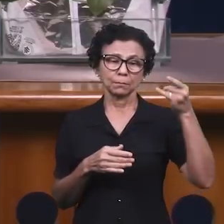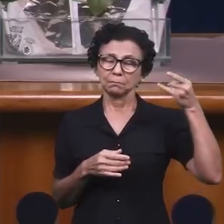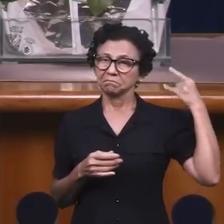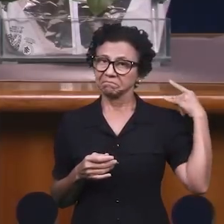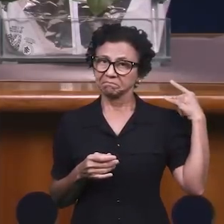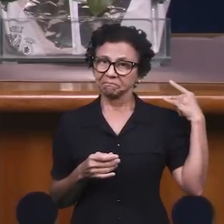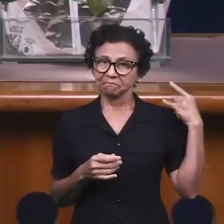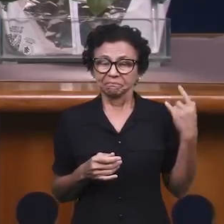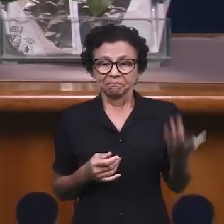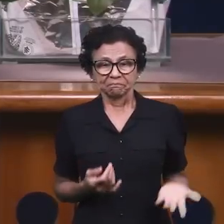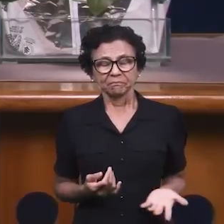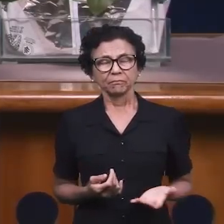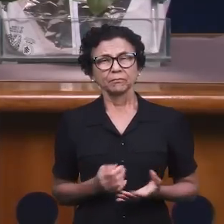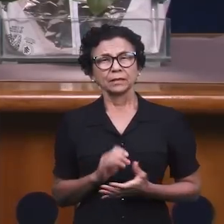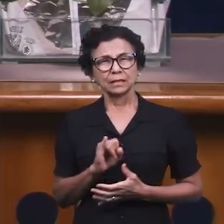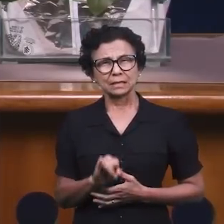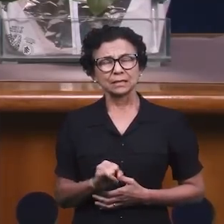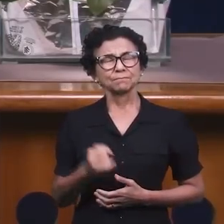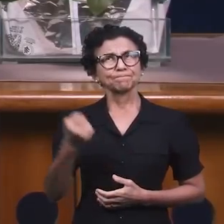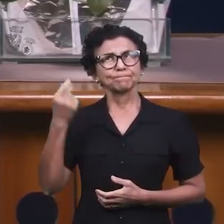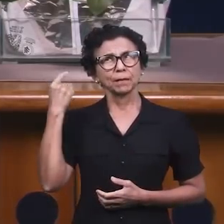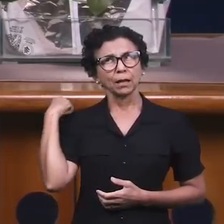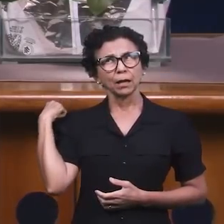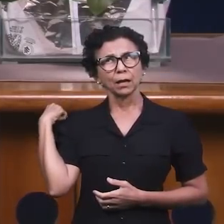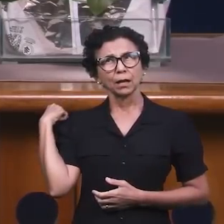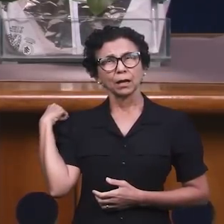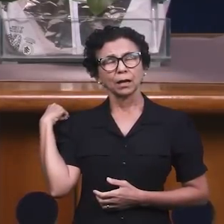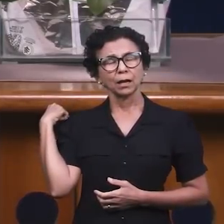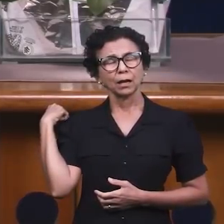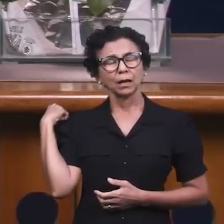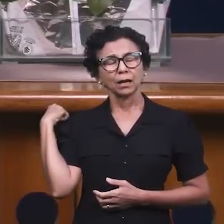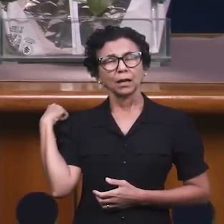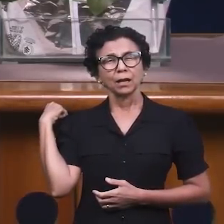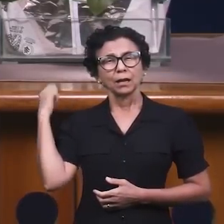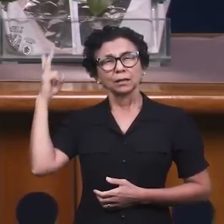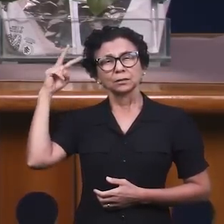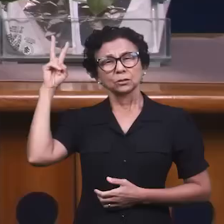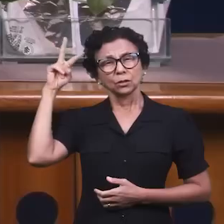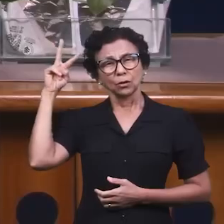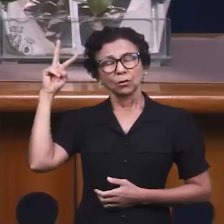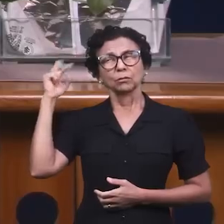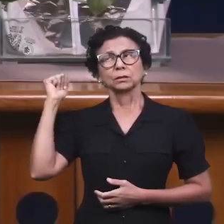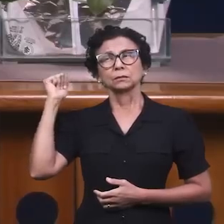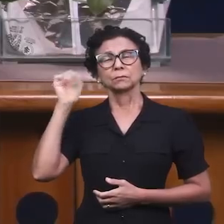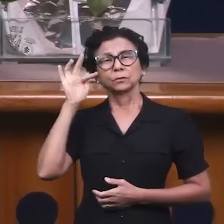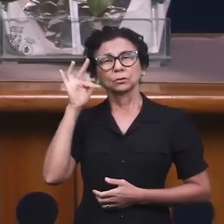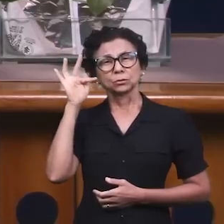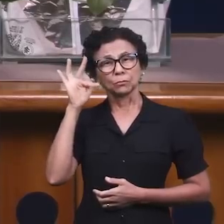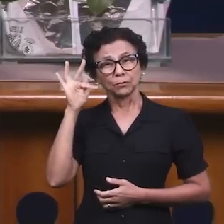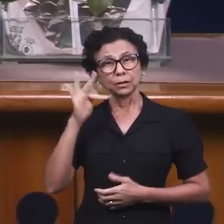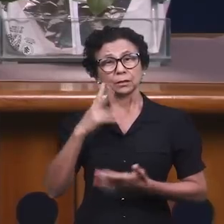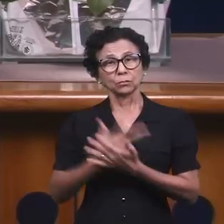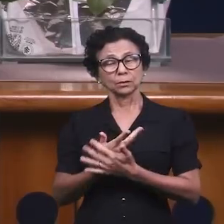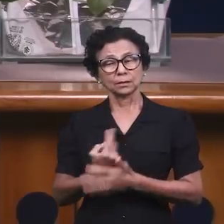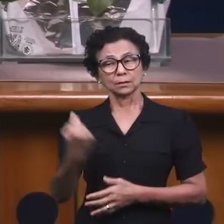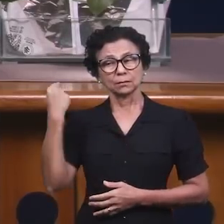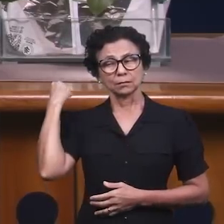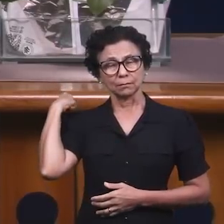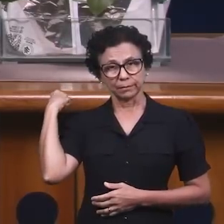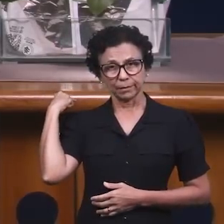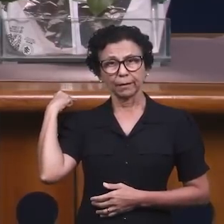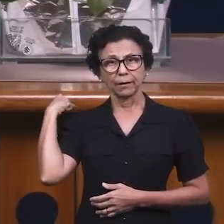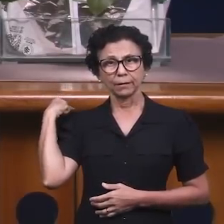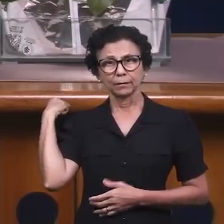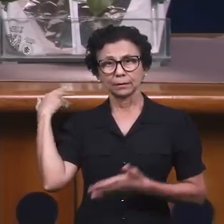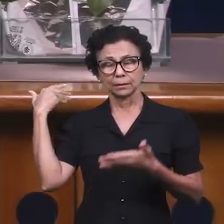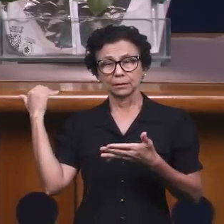Se nós fizermos uma avaliação histórica e filosófica daquilo que aconteceu nos diversos tempos da